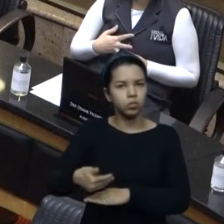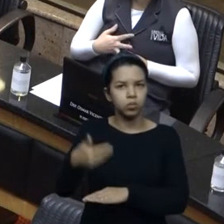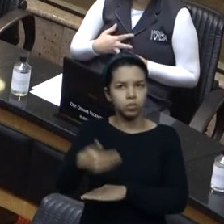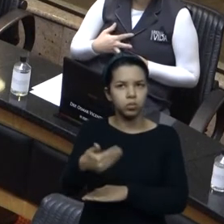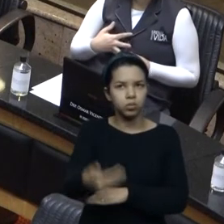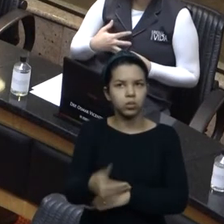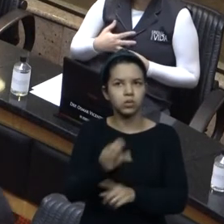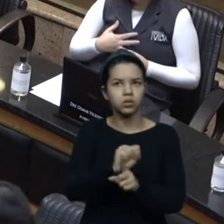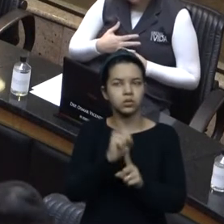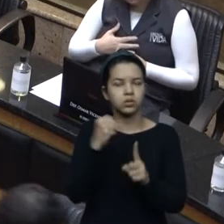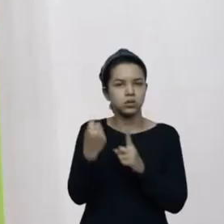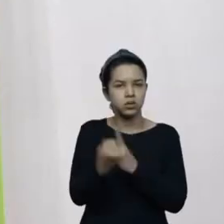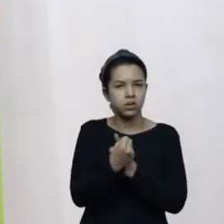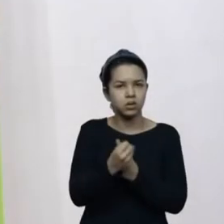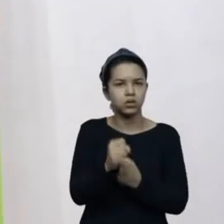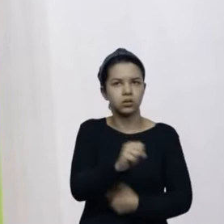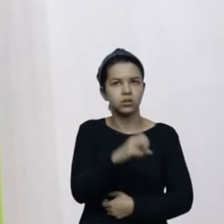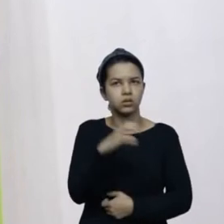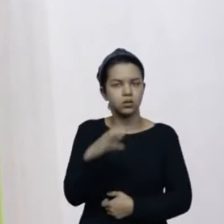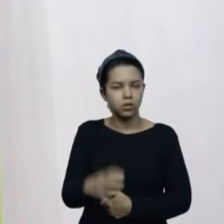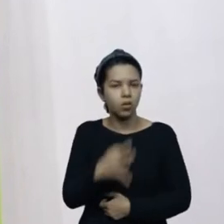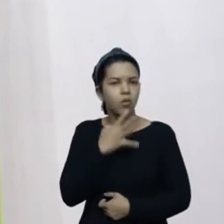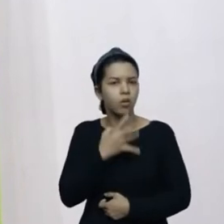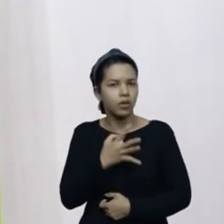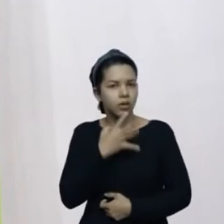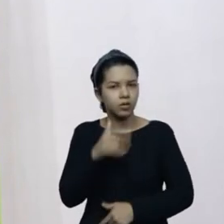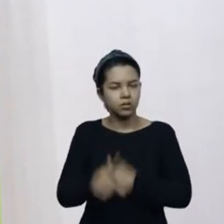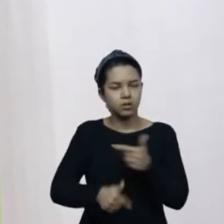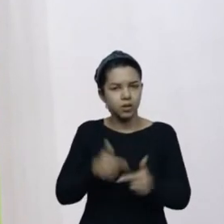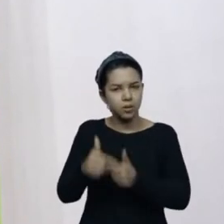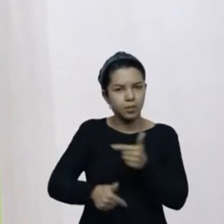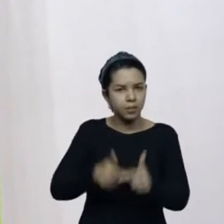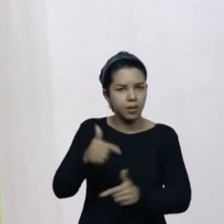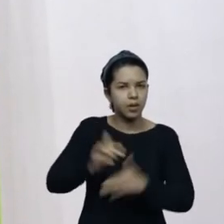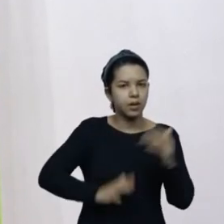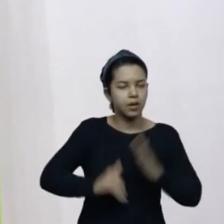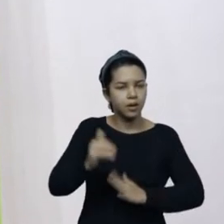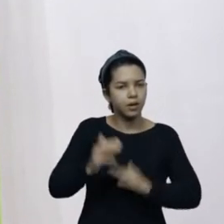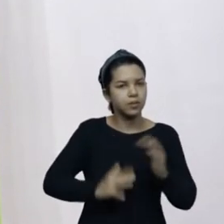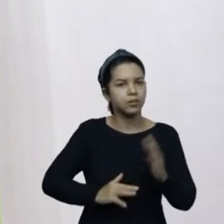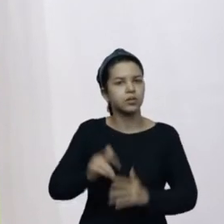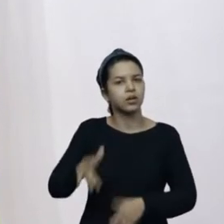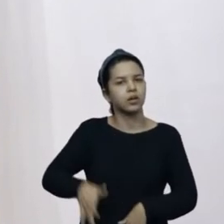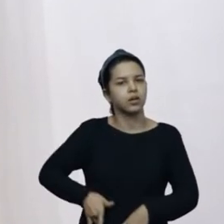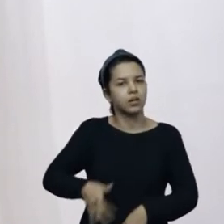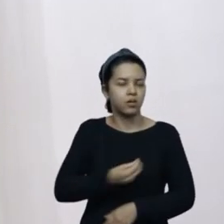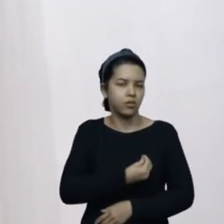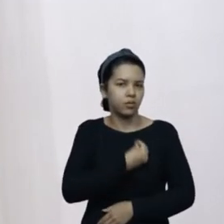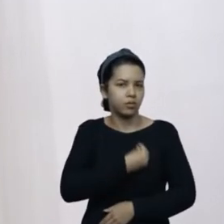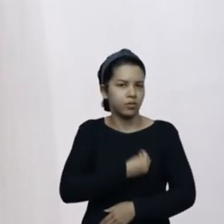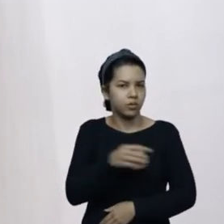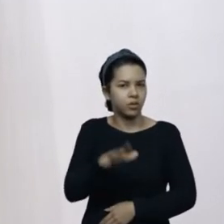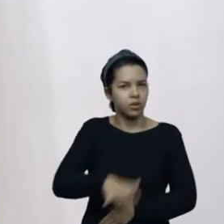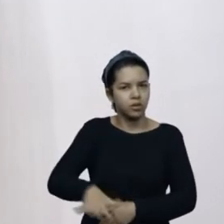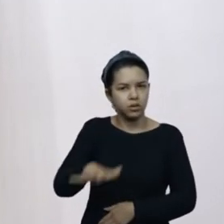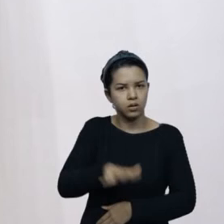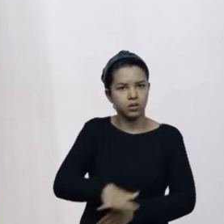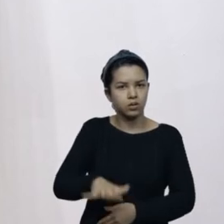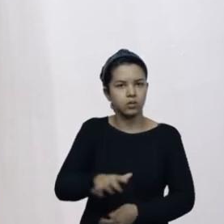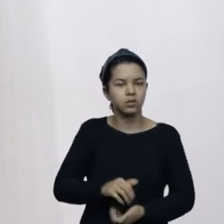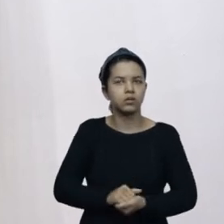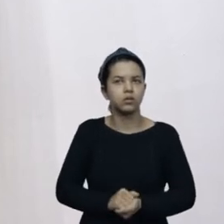sociedade catarinense conhece o trabalho bem feito da Renal Vida, na área